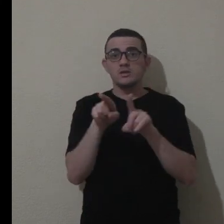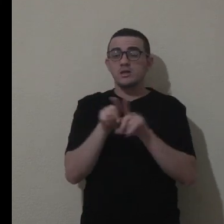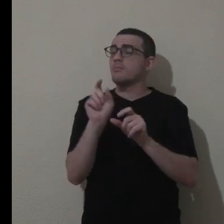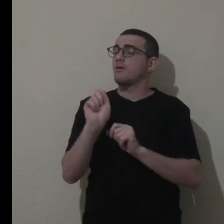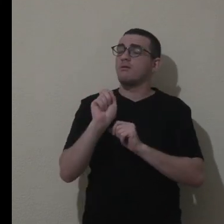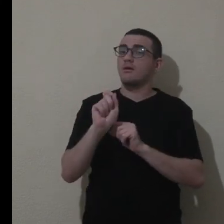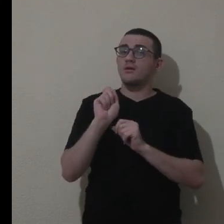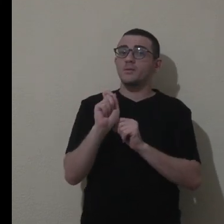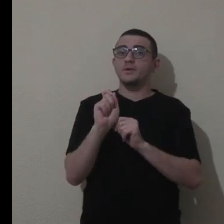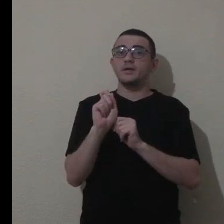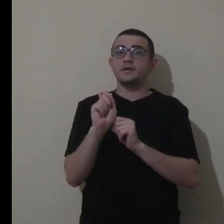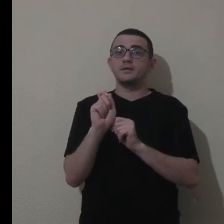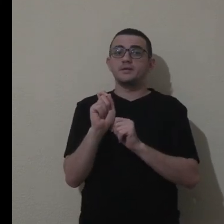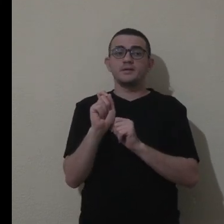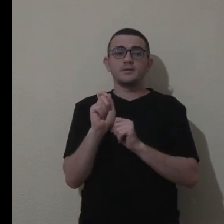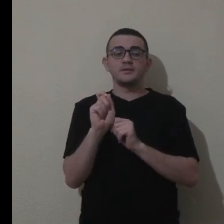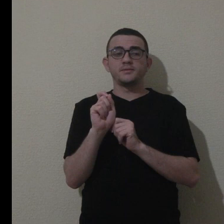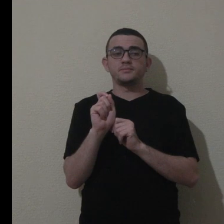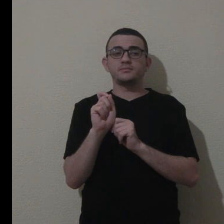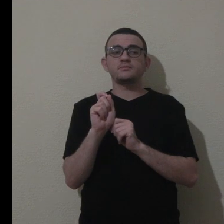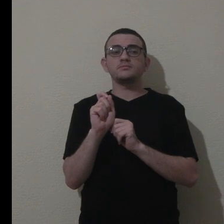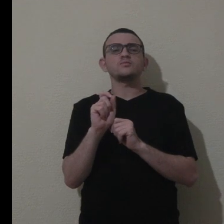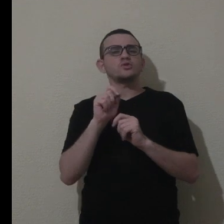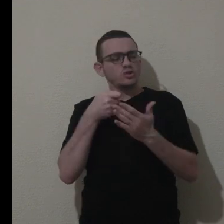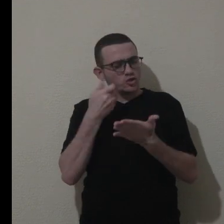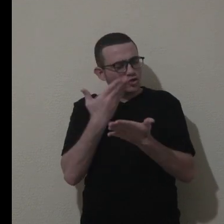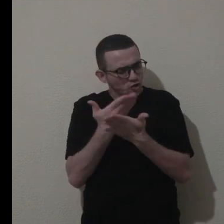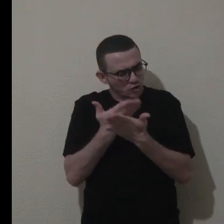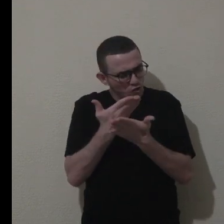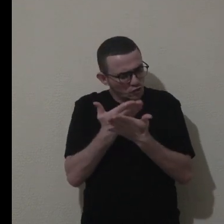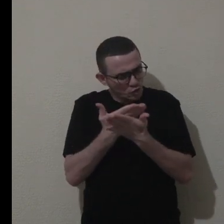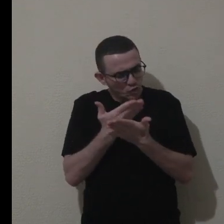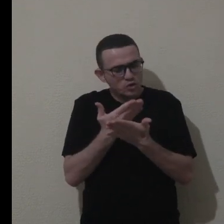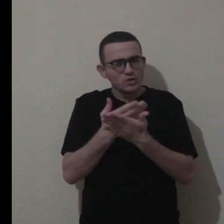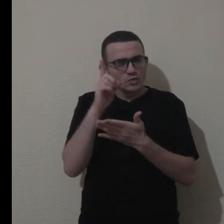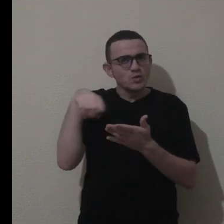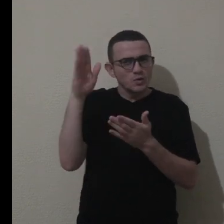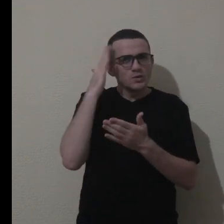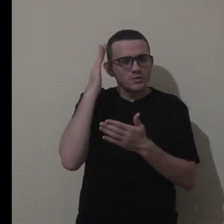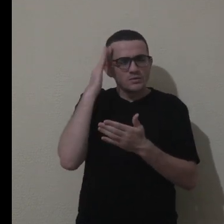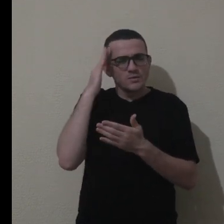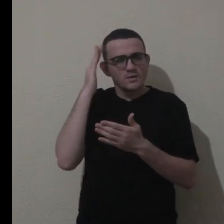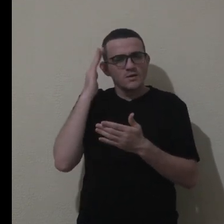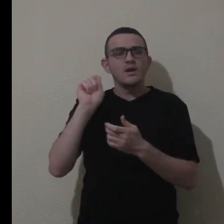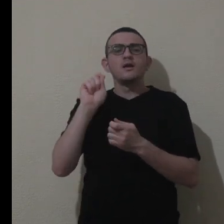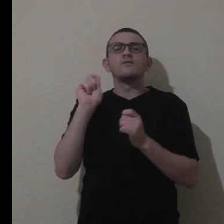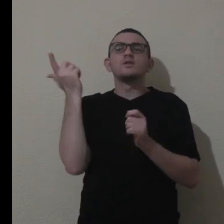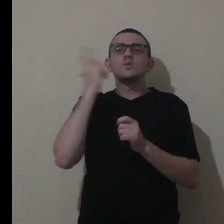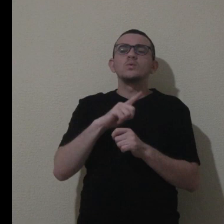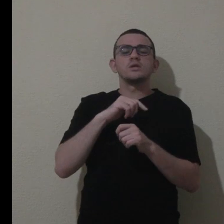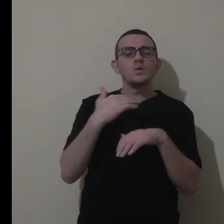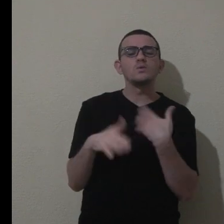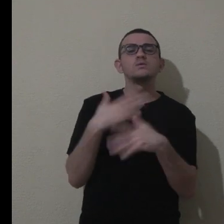às custas, digamos, de muita ralação aí, eu sei, e que vocês